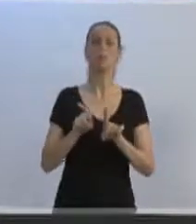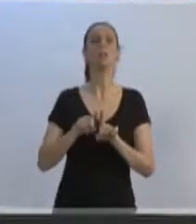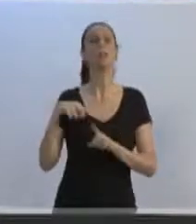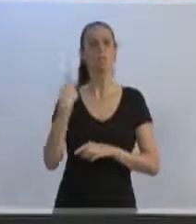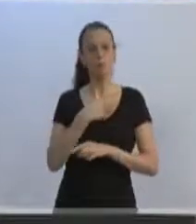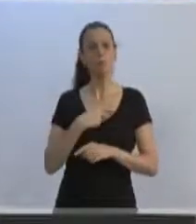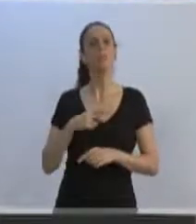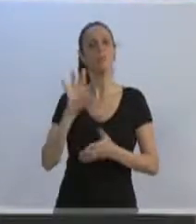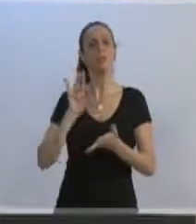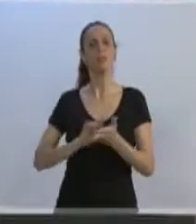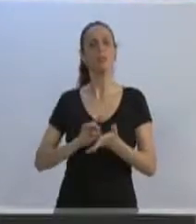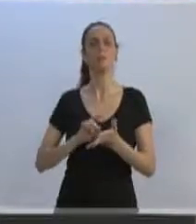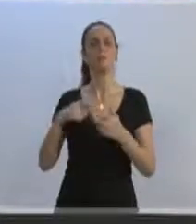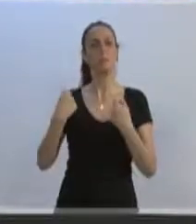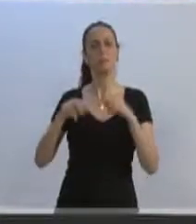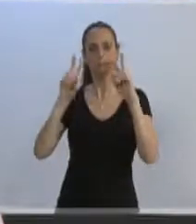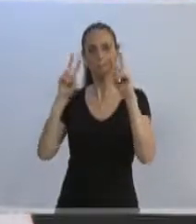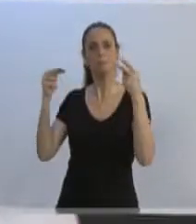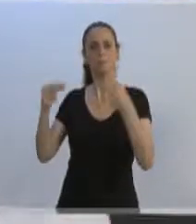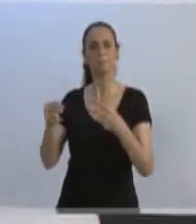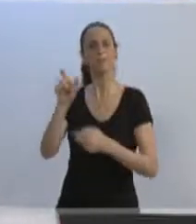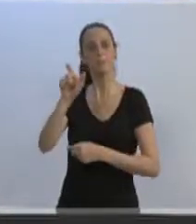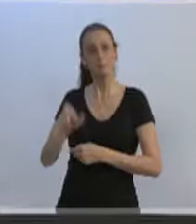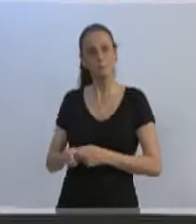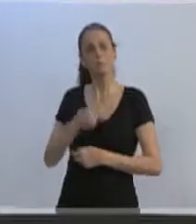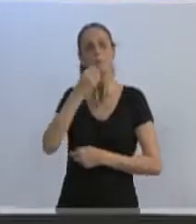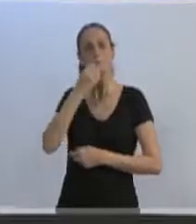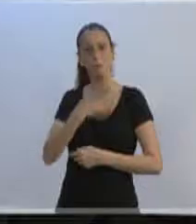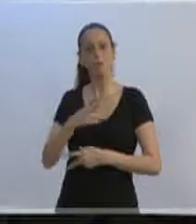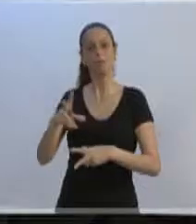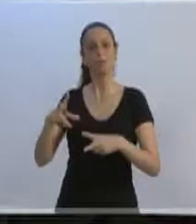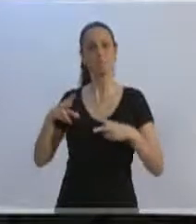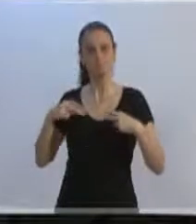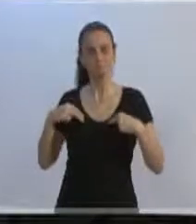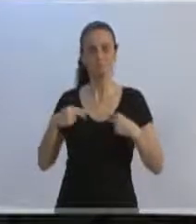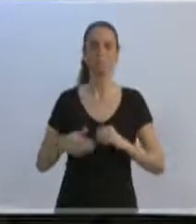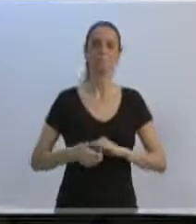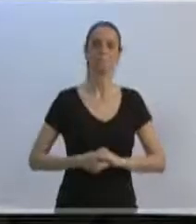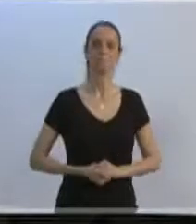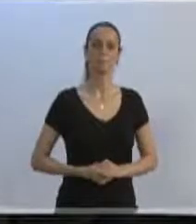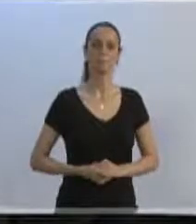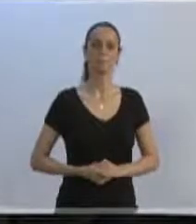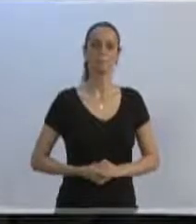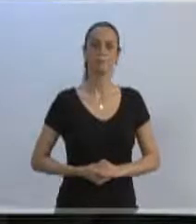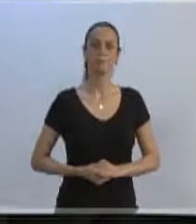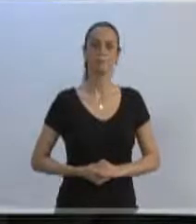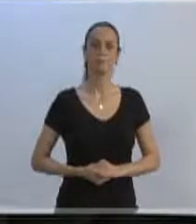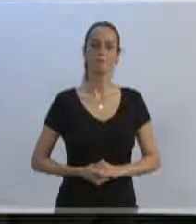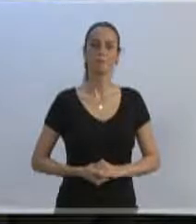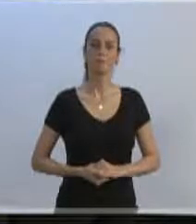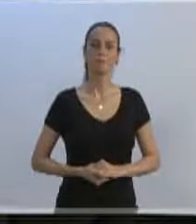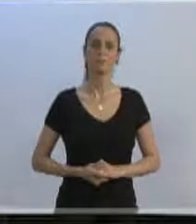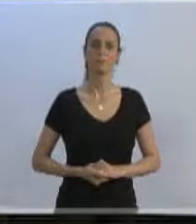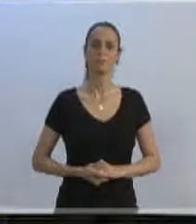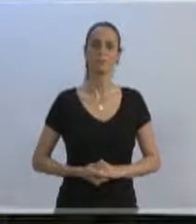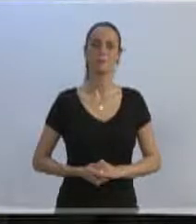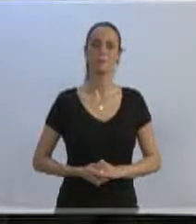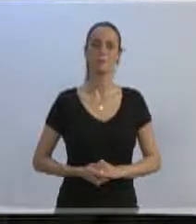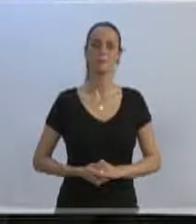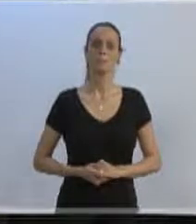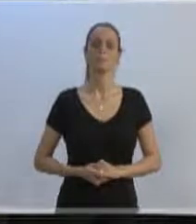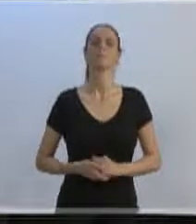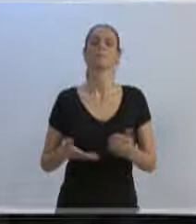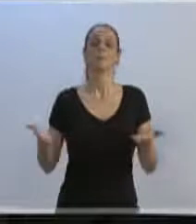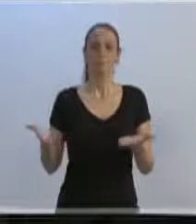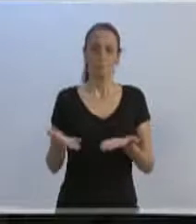também para bens que possam ter muito sucesso obrigado juno pela ordem presidente